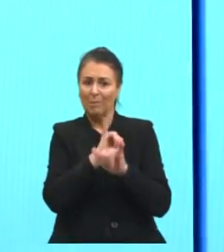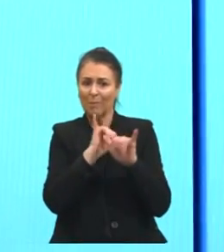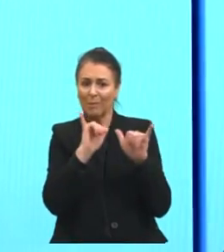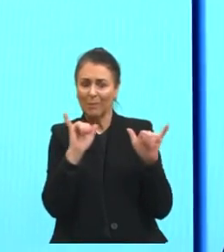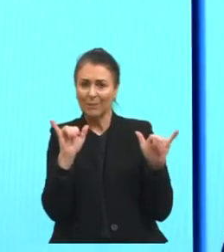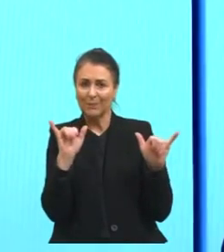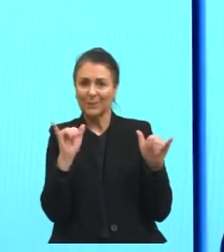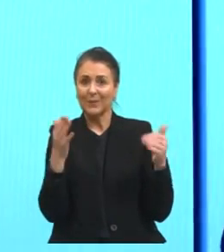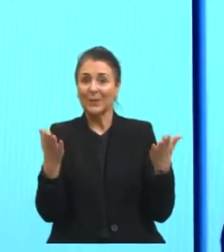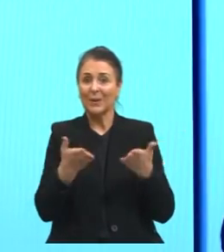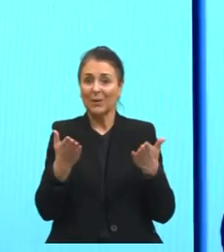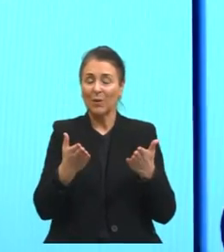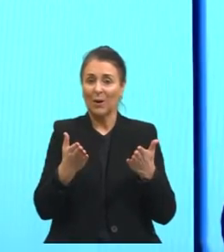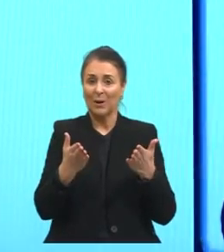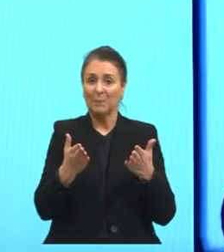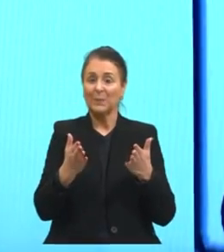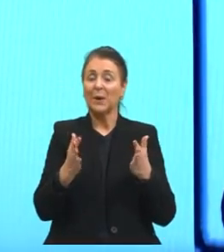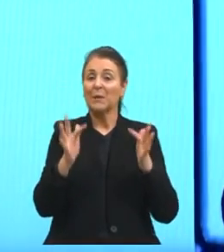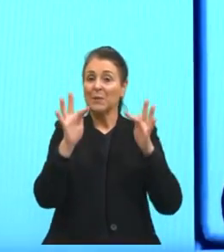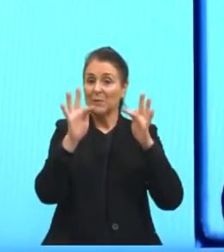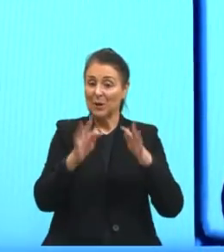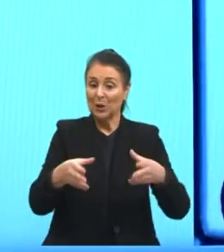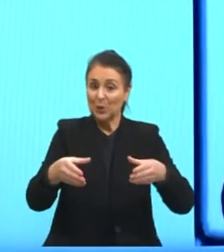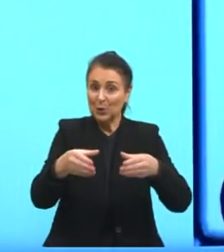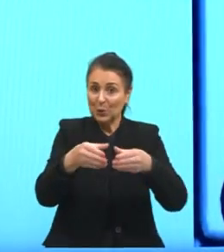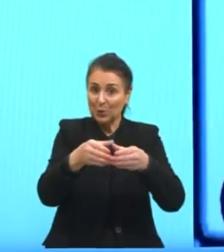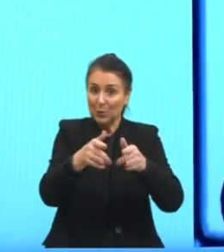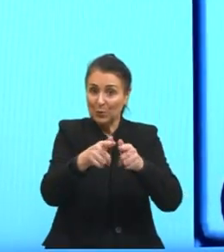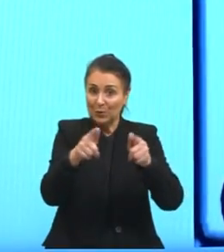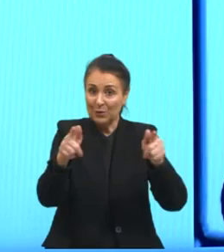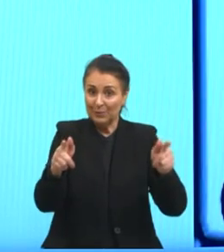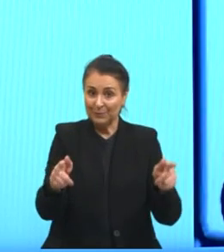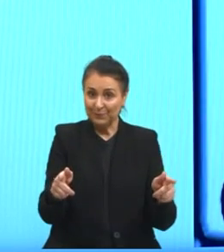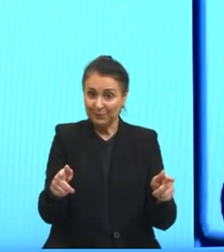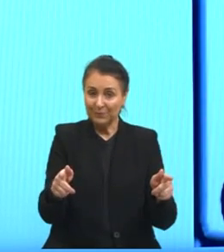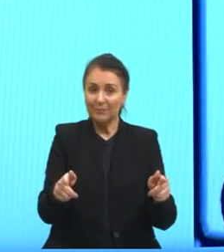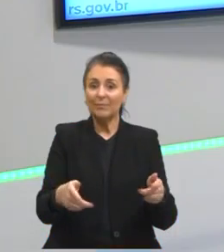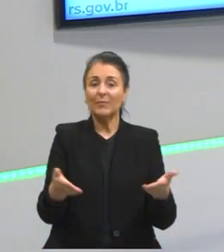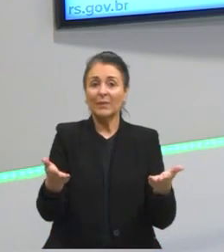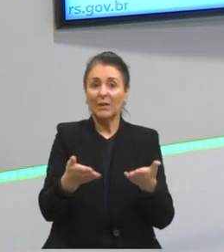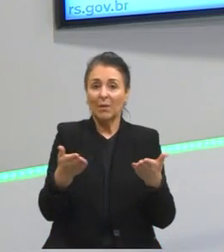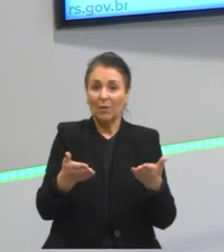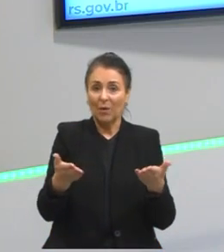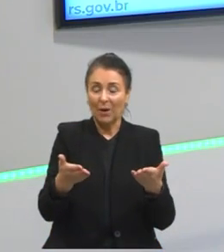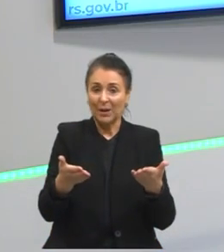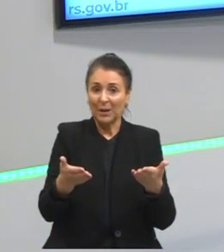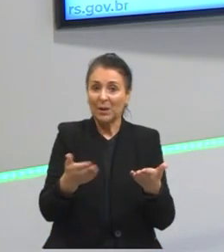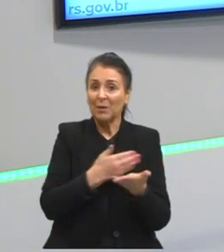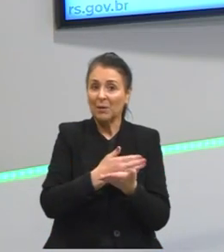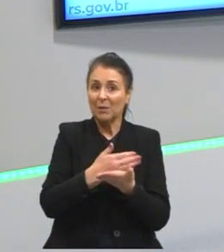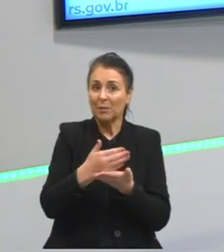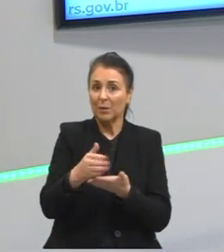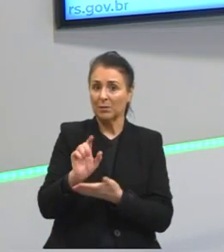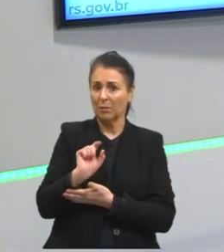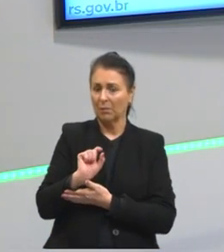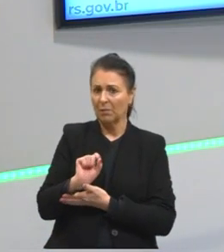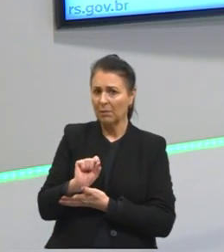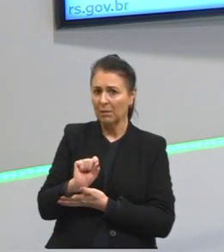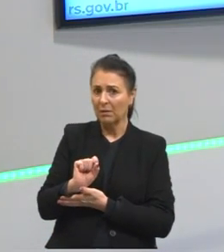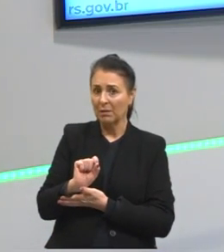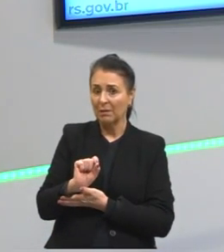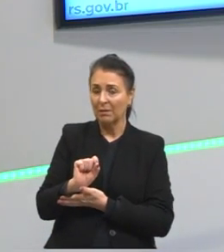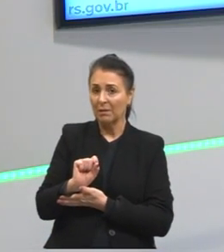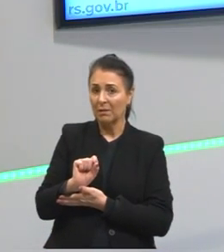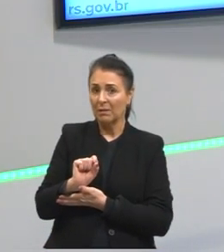Fechamos as nossas classes gramaticais. Falamos sobre as dez. E agora, professora. Ok.